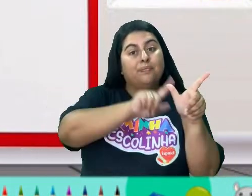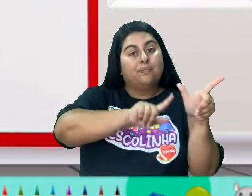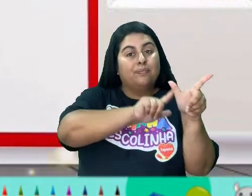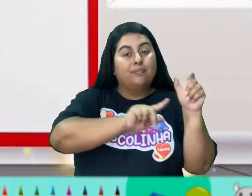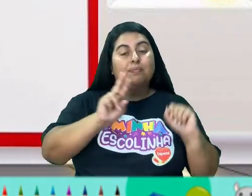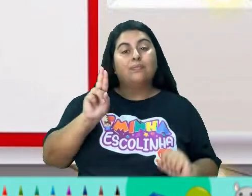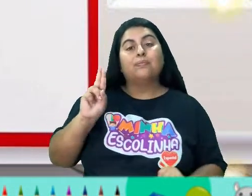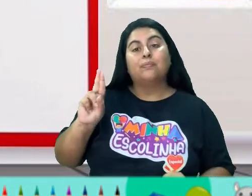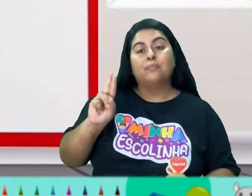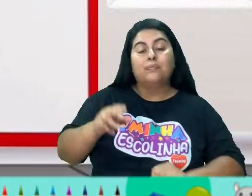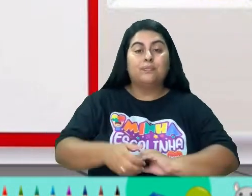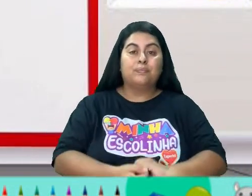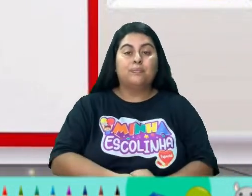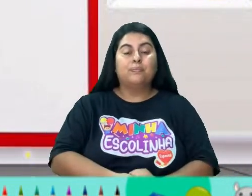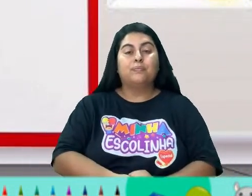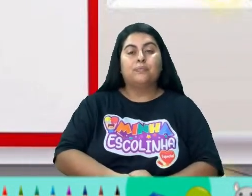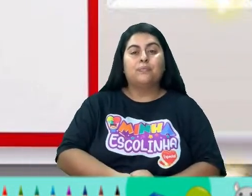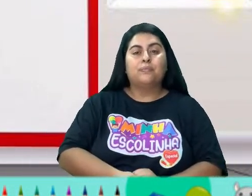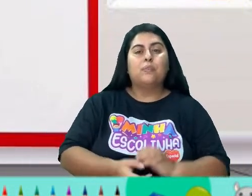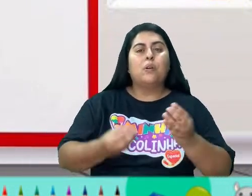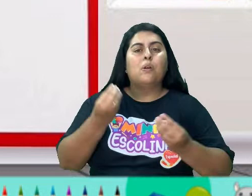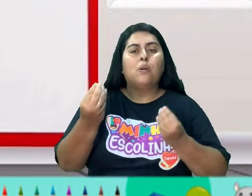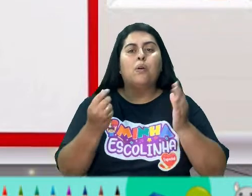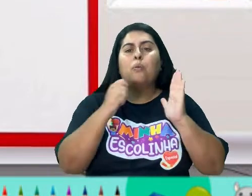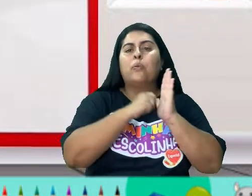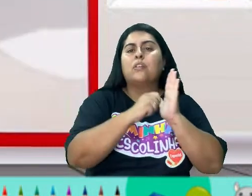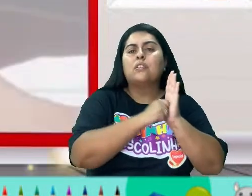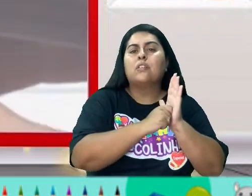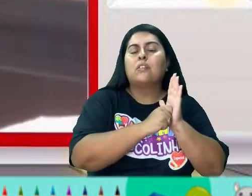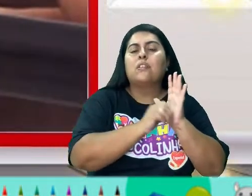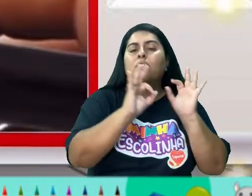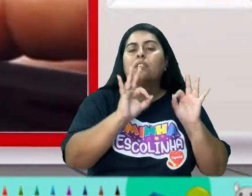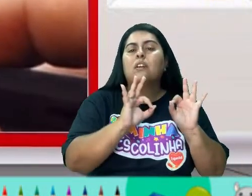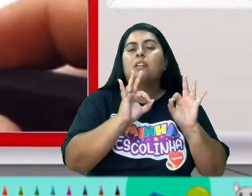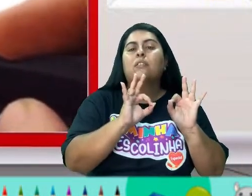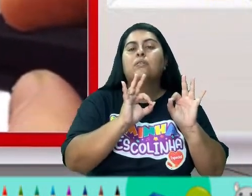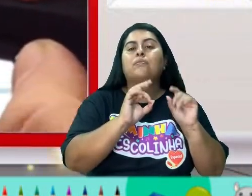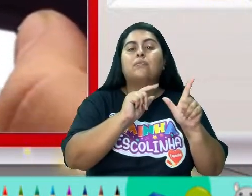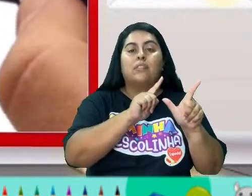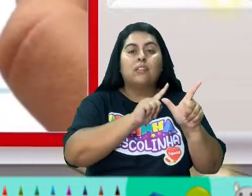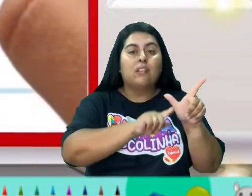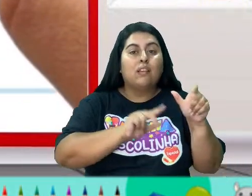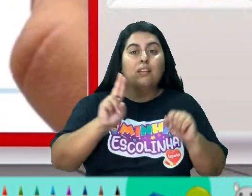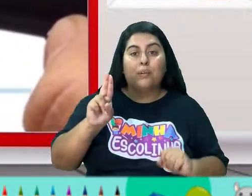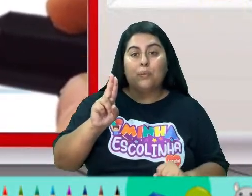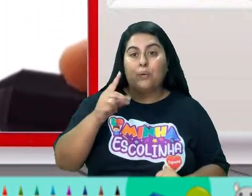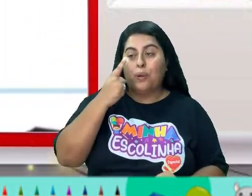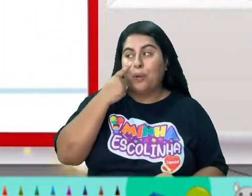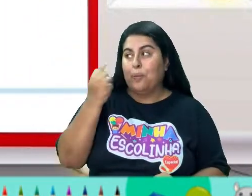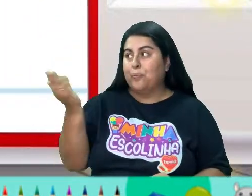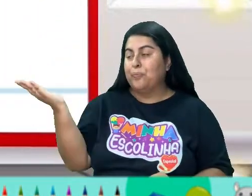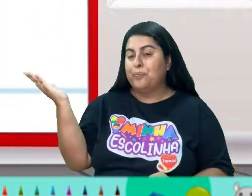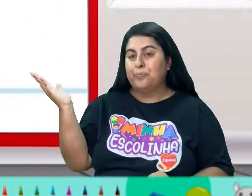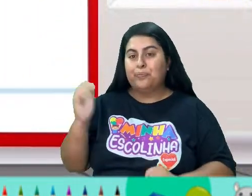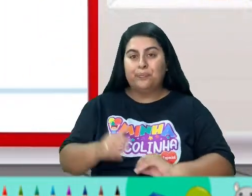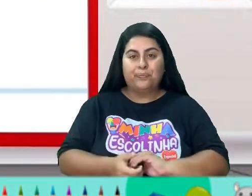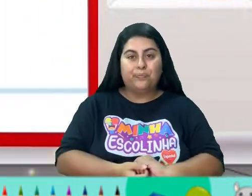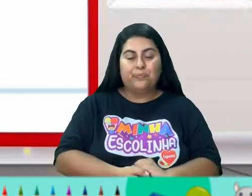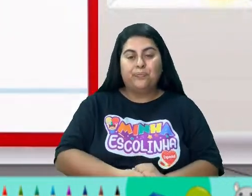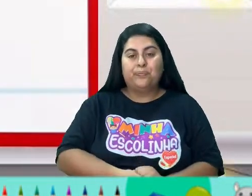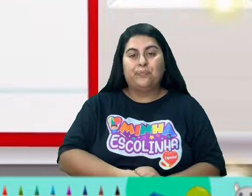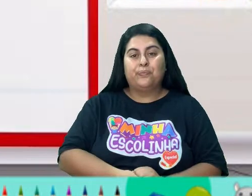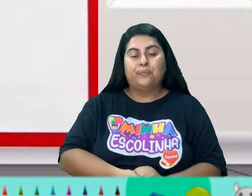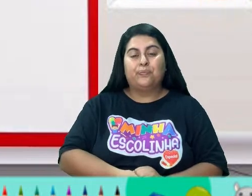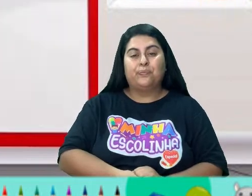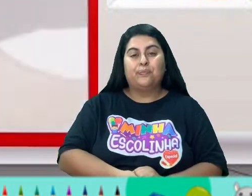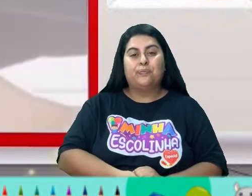U. Letra U. E esse é o movimento para escrever a letra U. Fundo de sala de aula com a